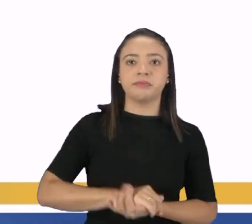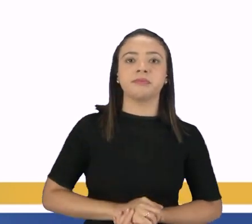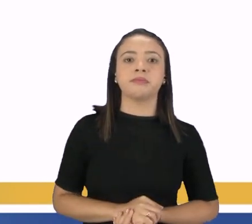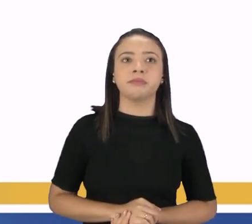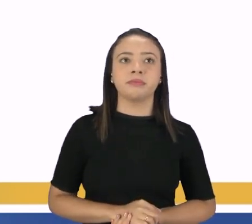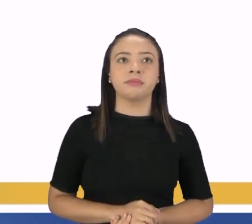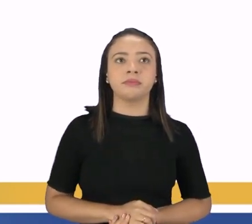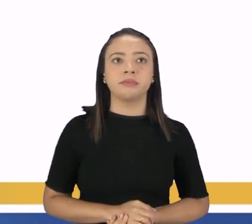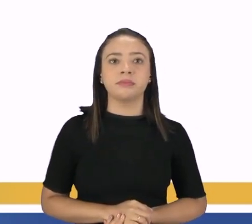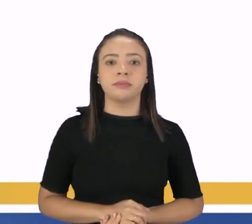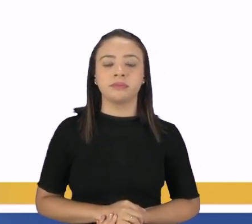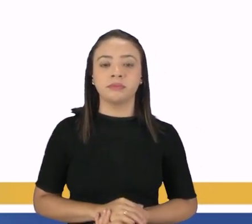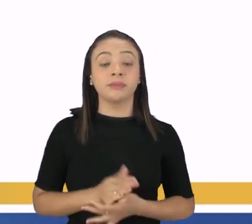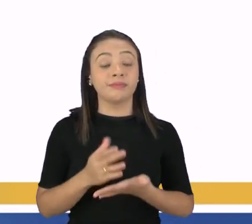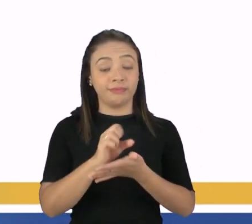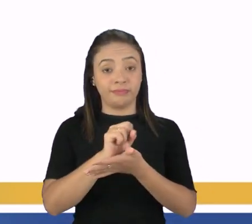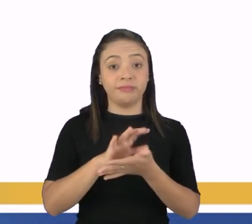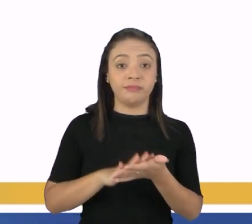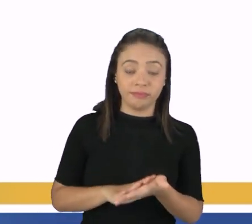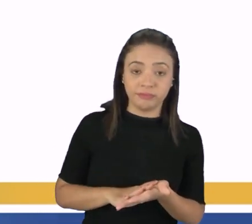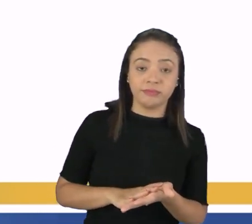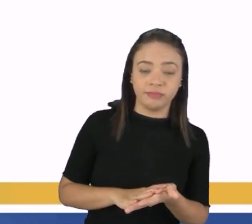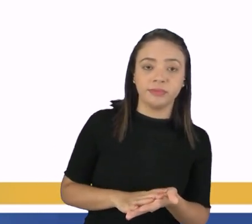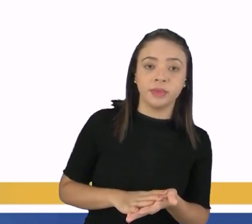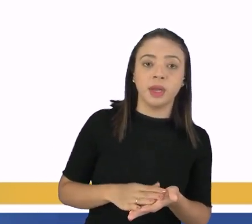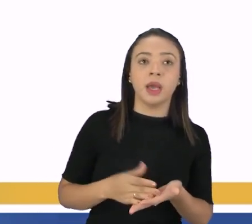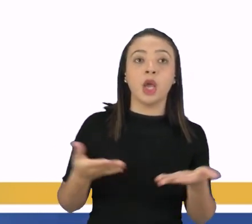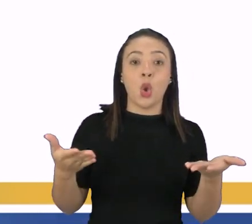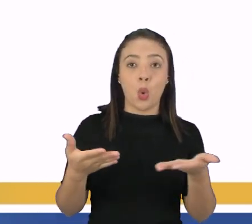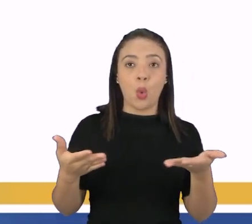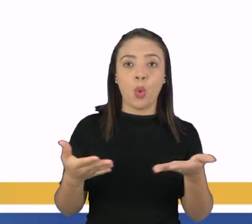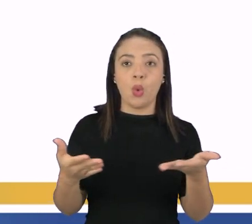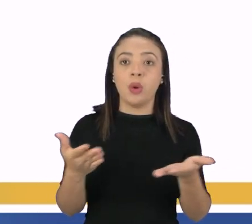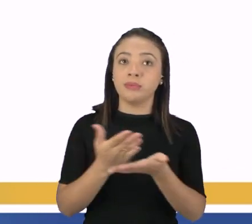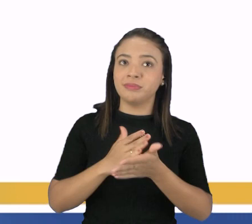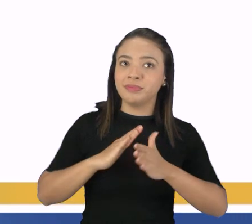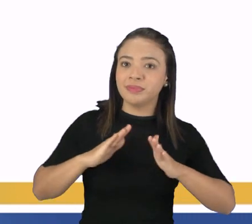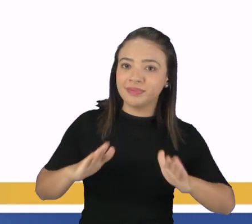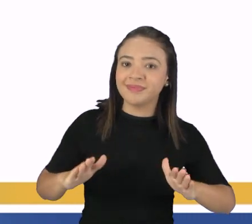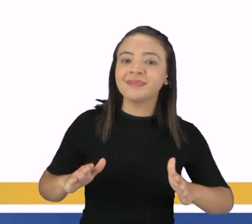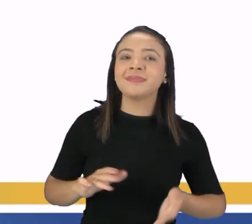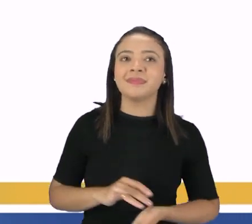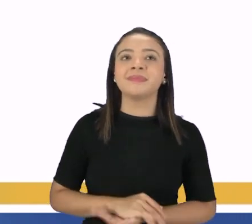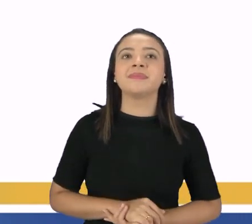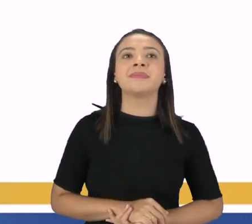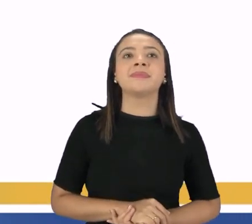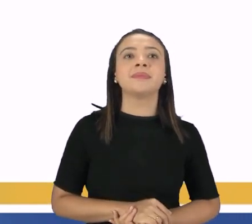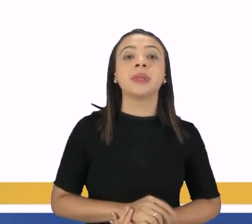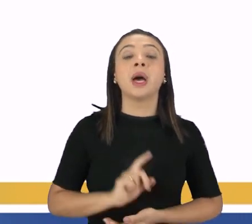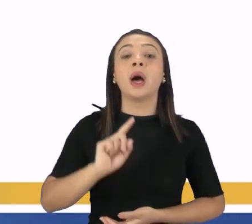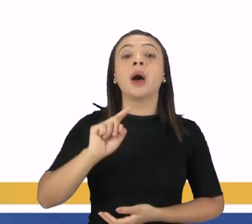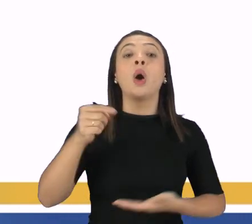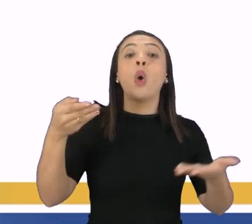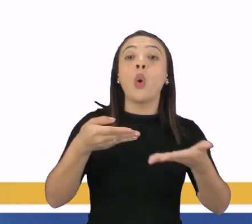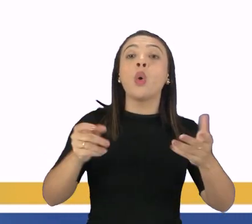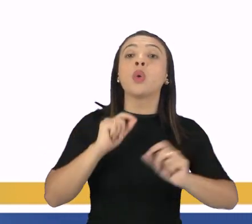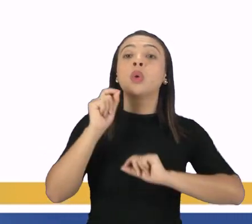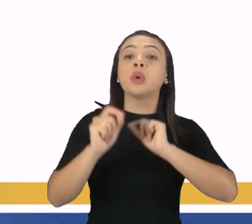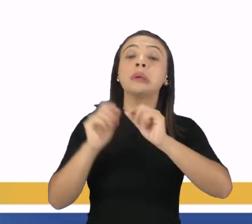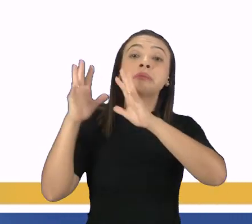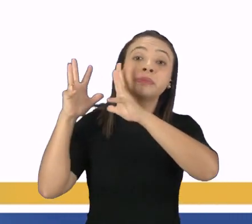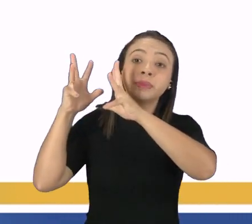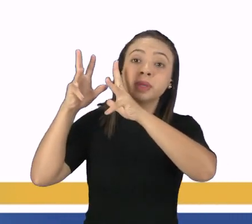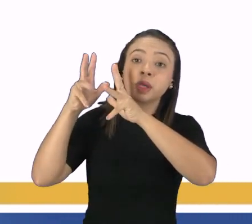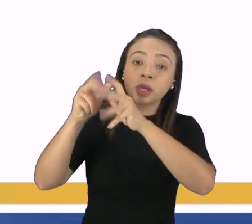Muito bem, então esse foi o exercício de número 4. Vamos finalizar a nossa aula. Na aula de hoje, nós